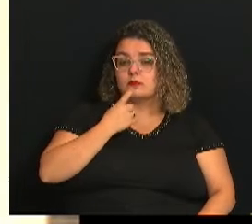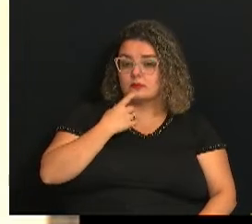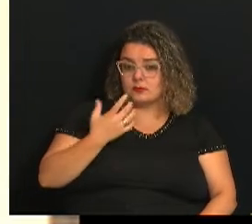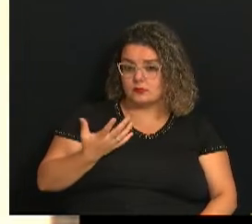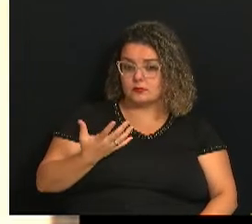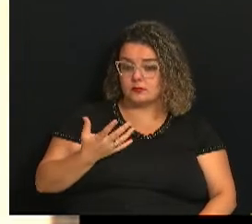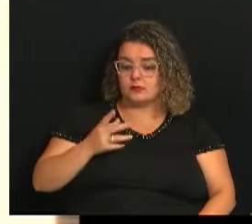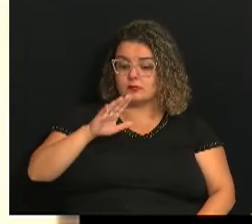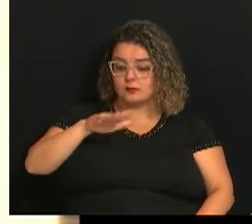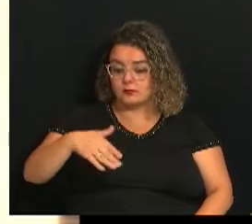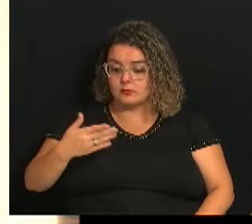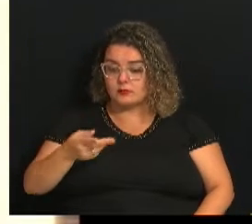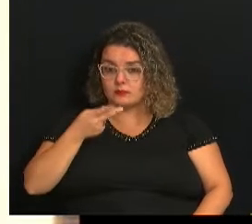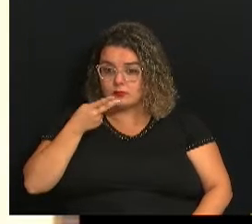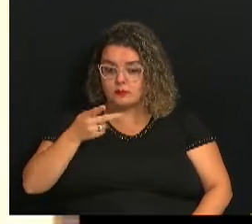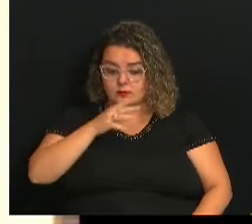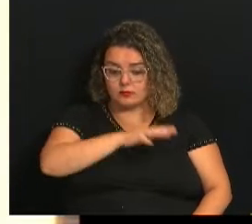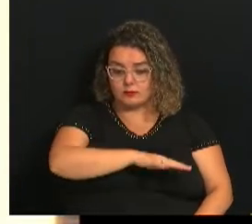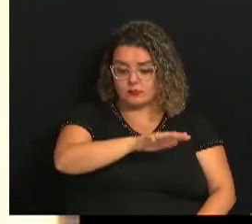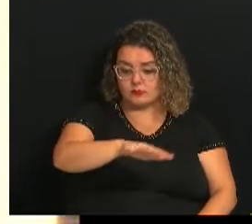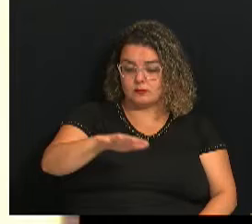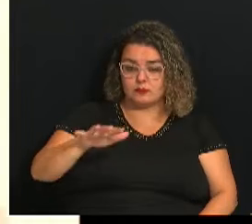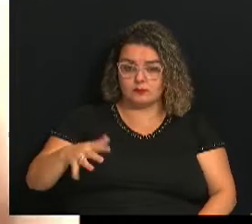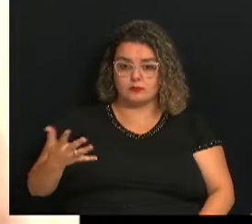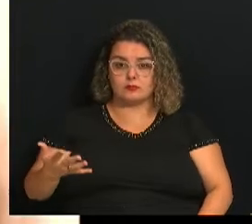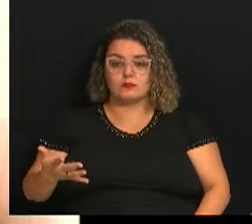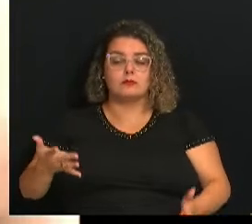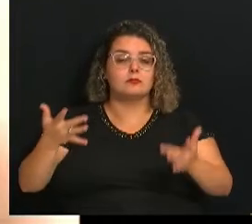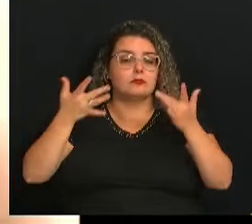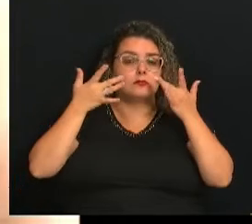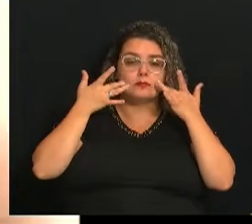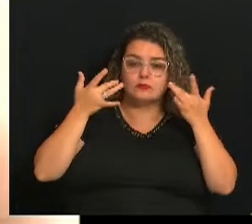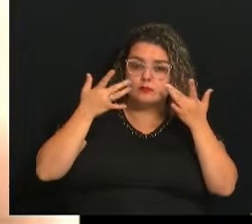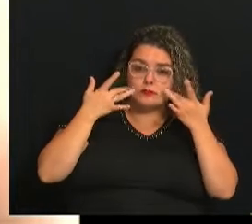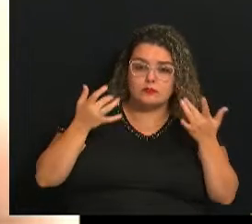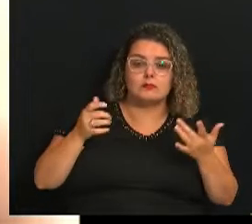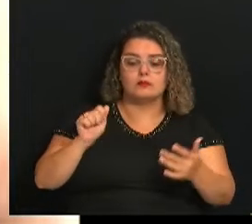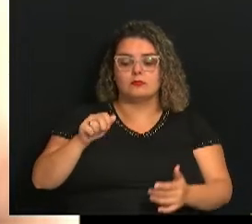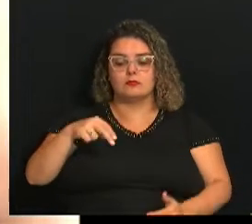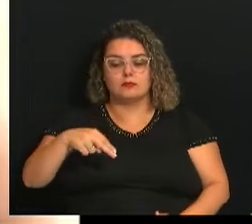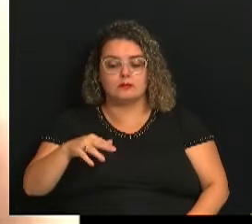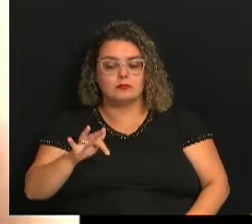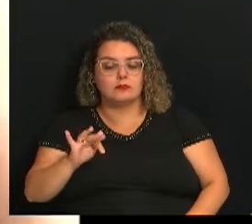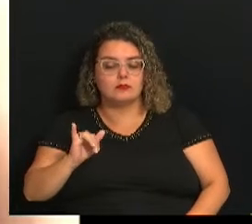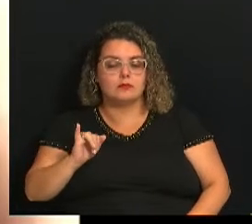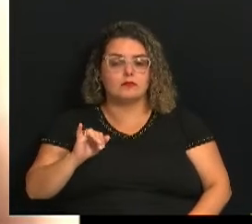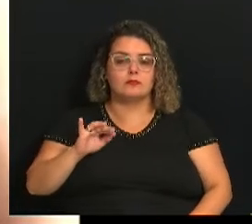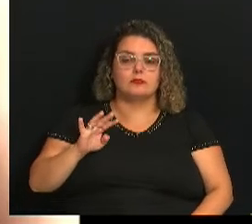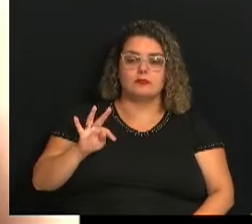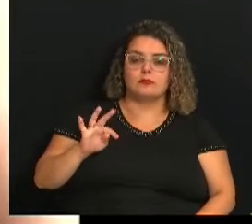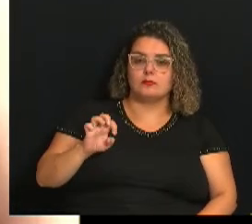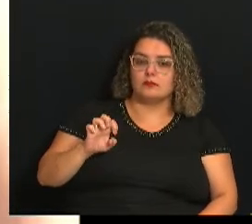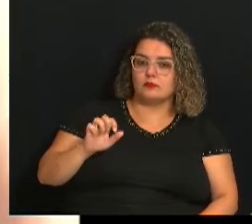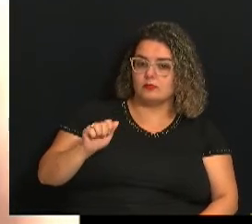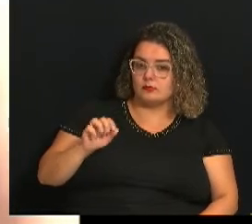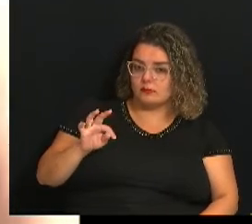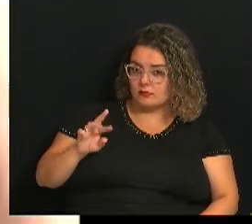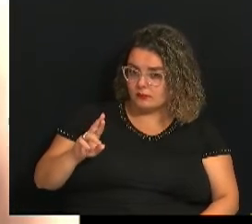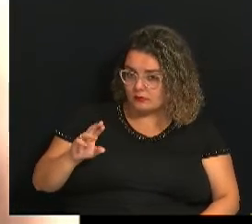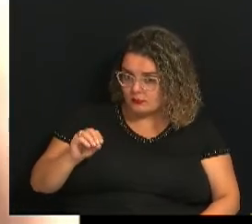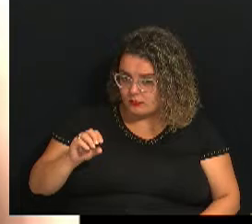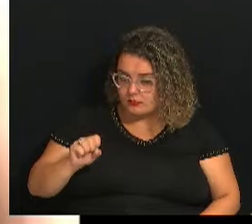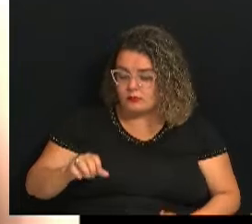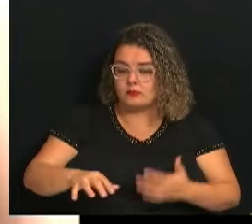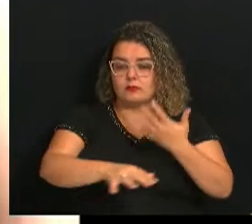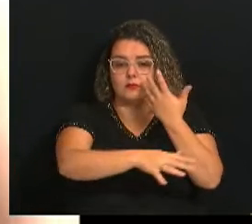espaços públicos de cultura, os teatros, os anfiteatros, as praças de esporte, os